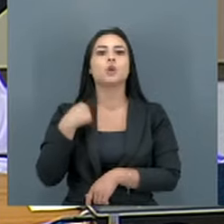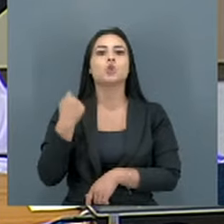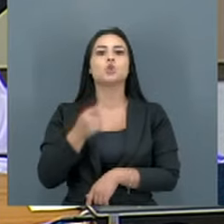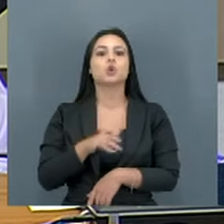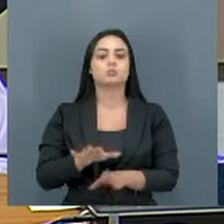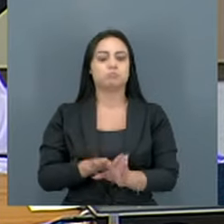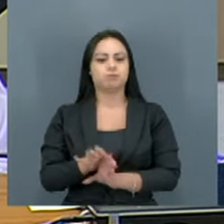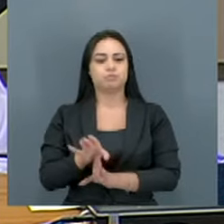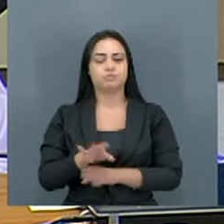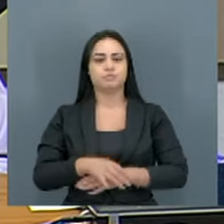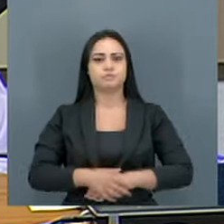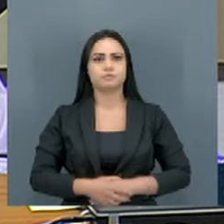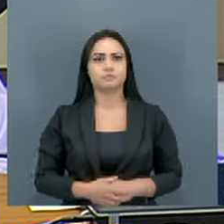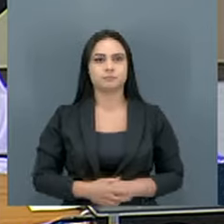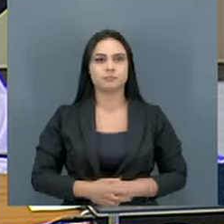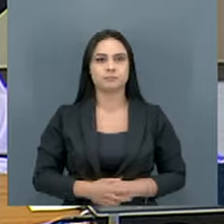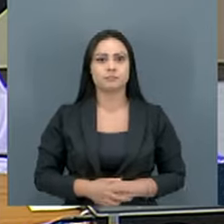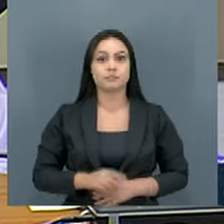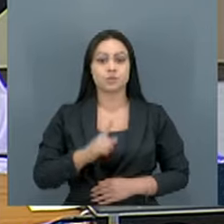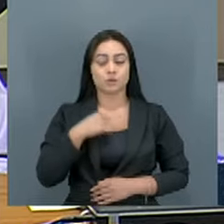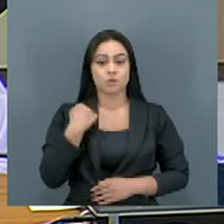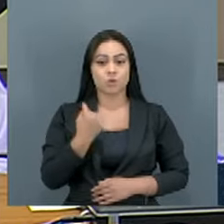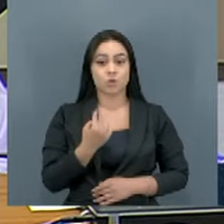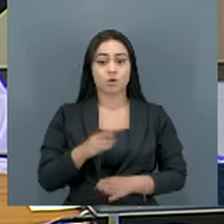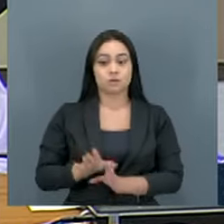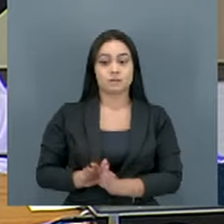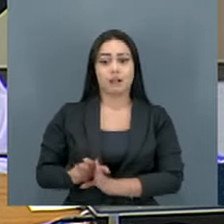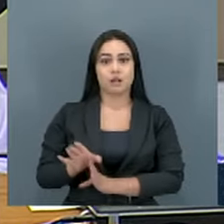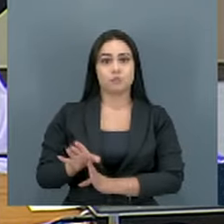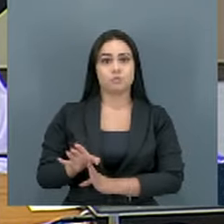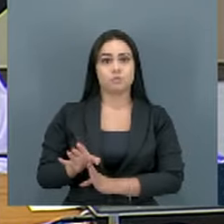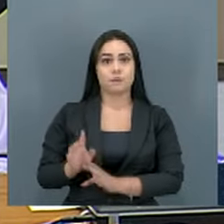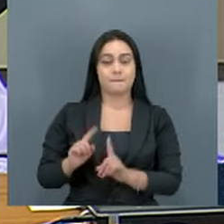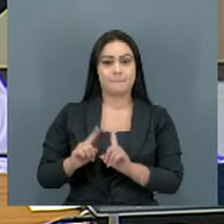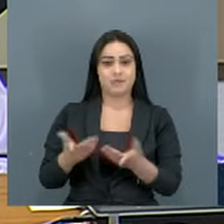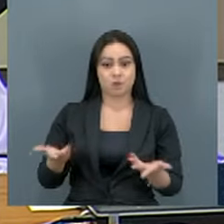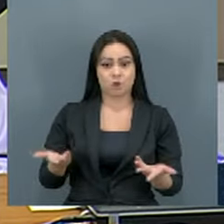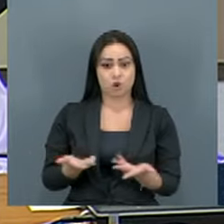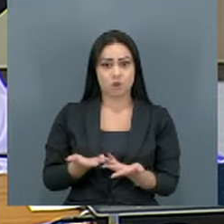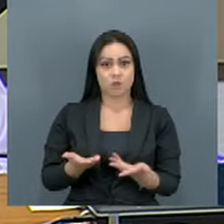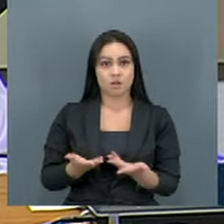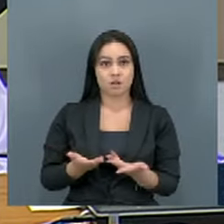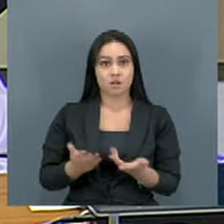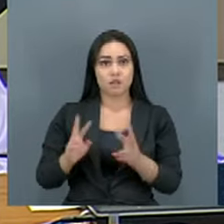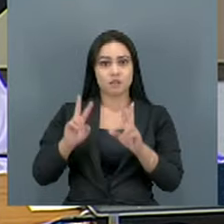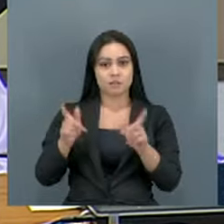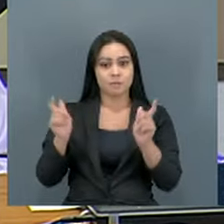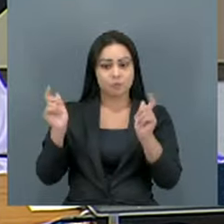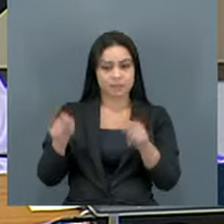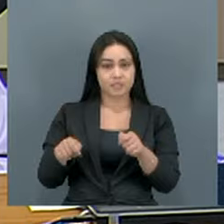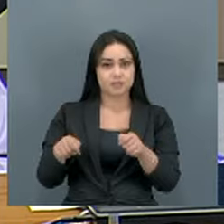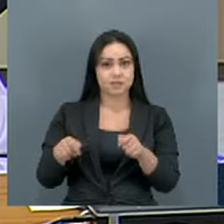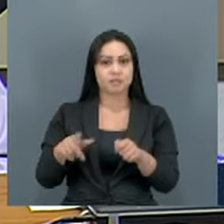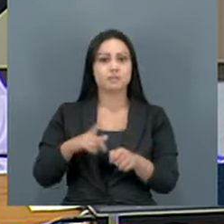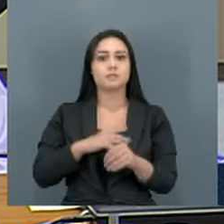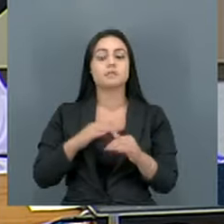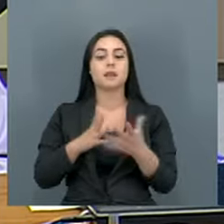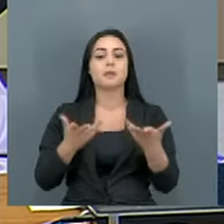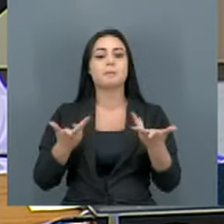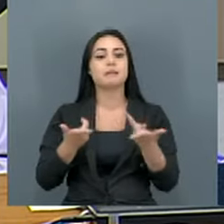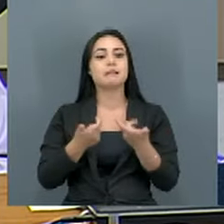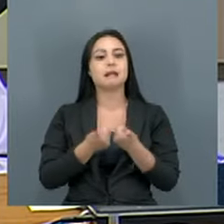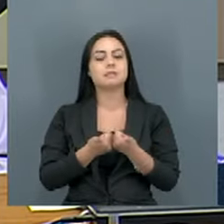tutor. Nós somos tutelado, mas agora nós temos a competência, tem